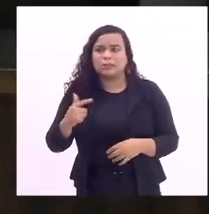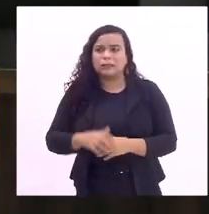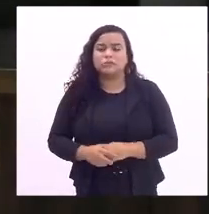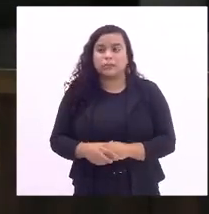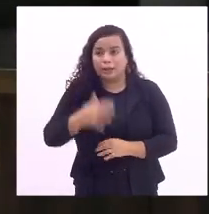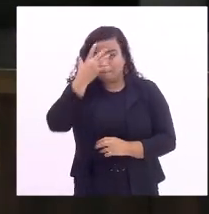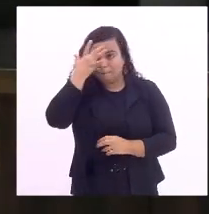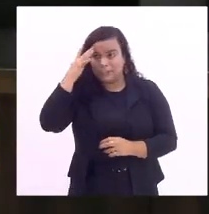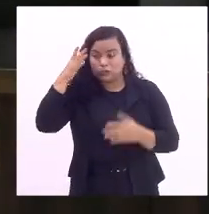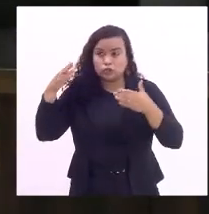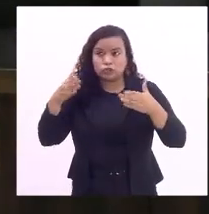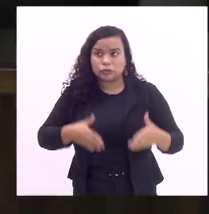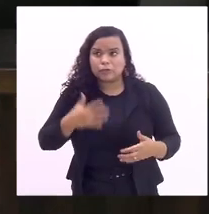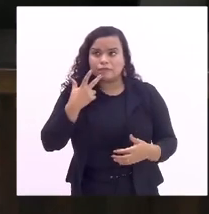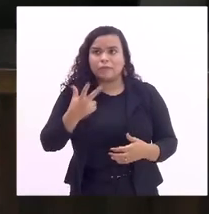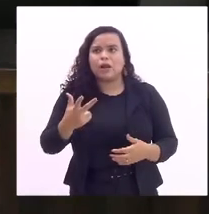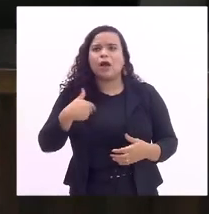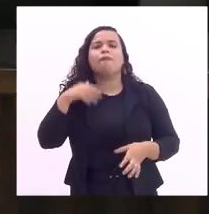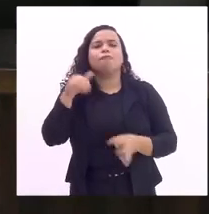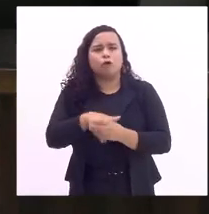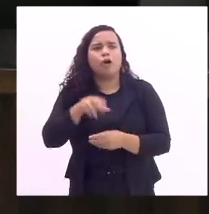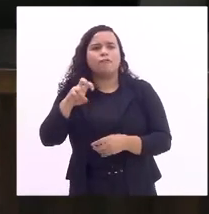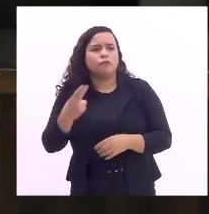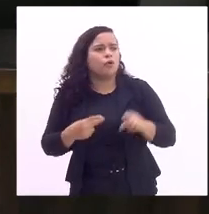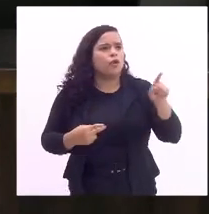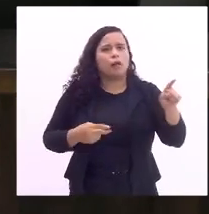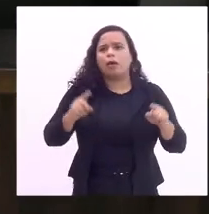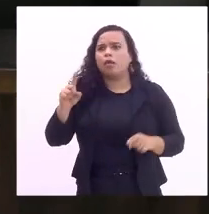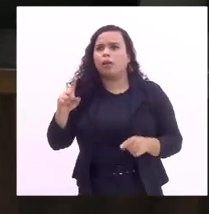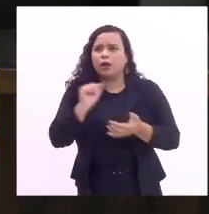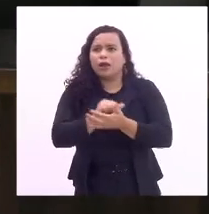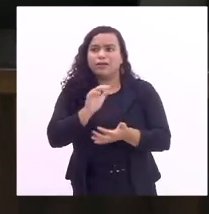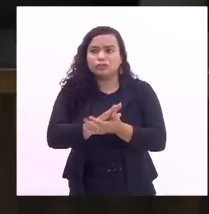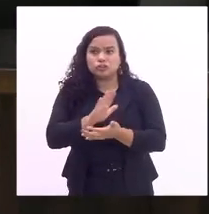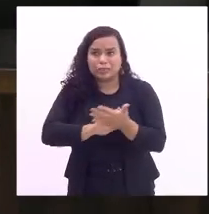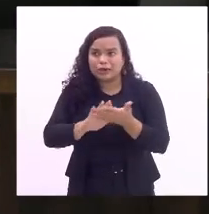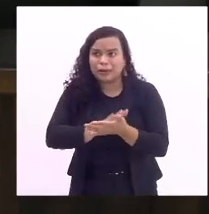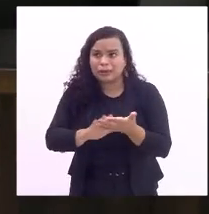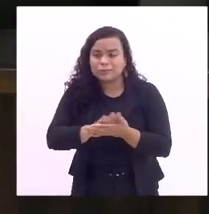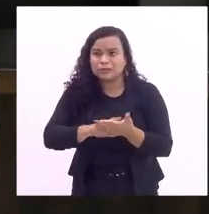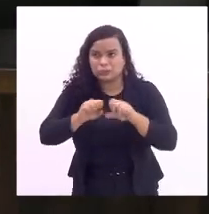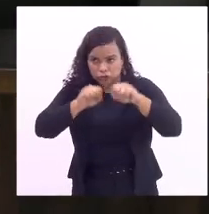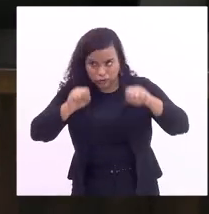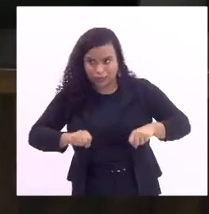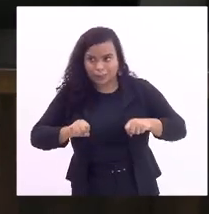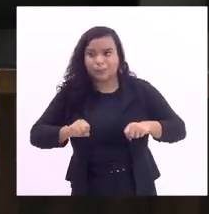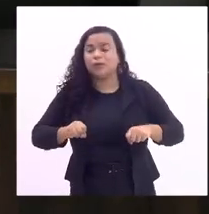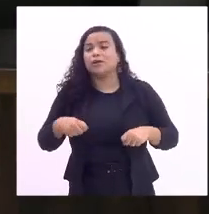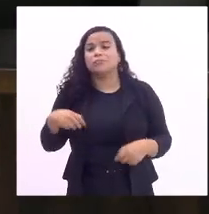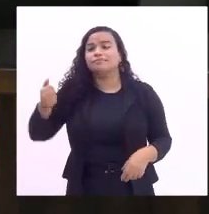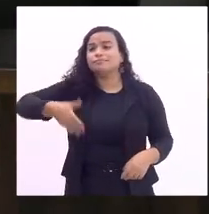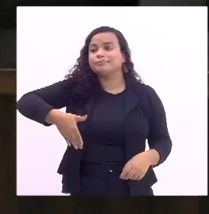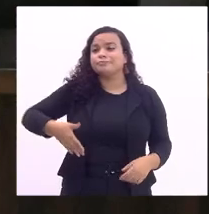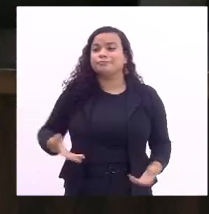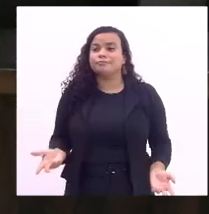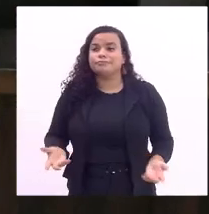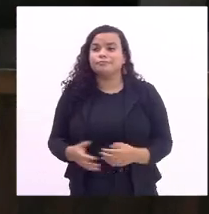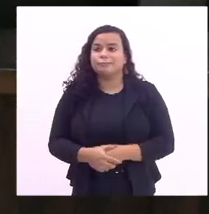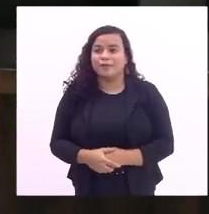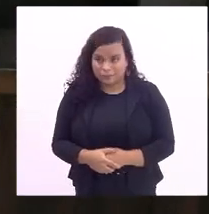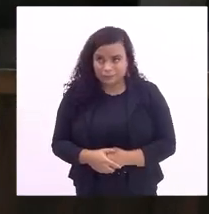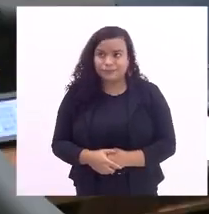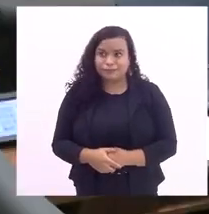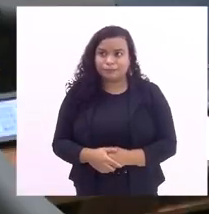chegar lá e falar que vai votar em A ou B e não registrar no painel não valeu de nada. É o contrário. Entendeu ou